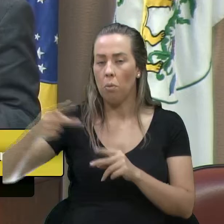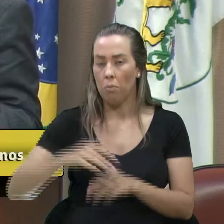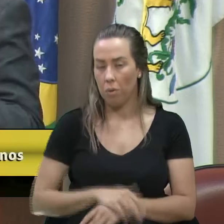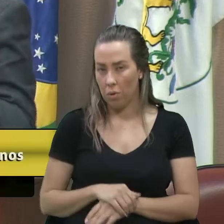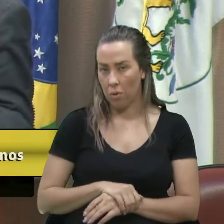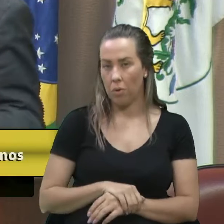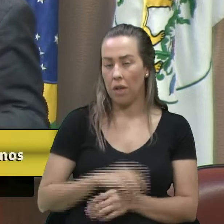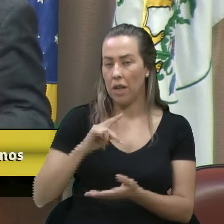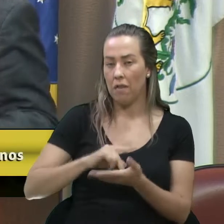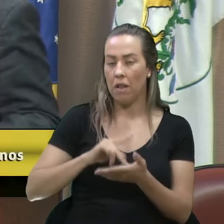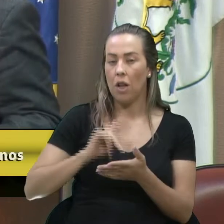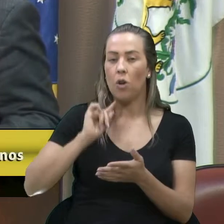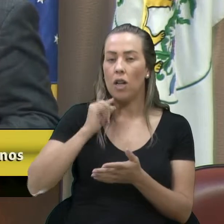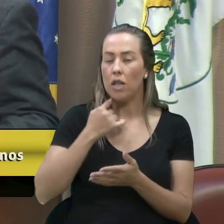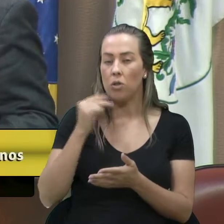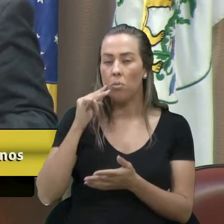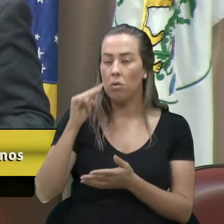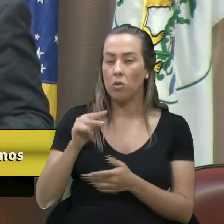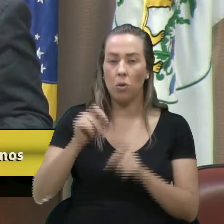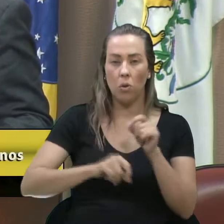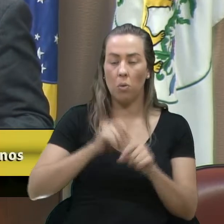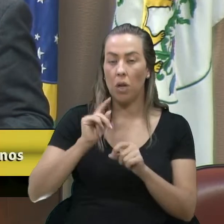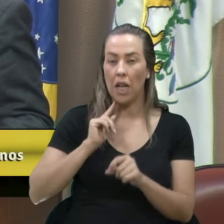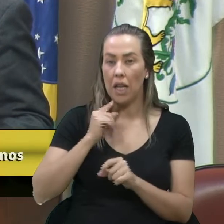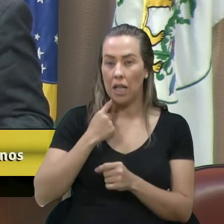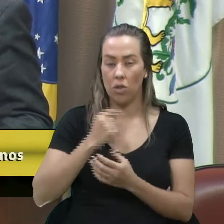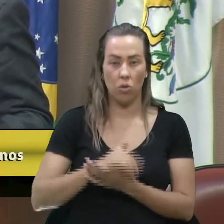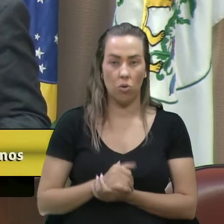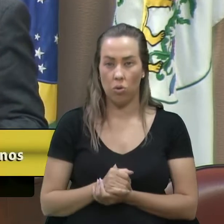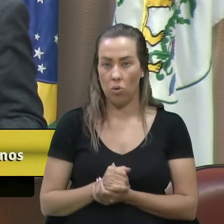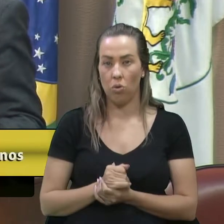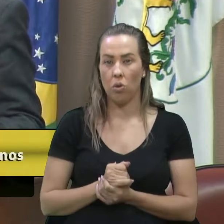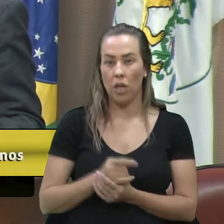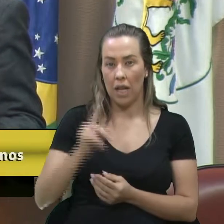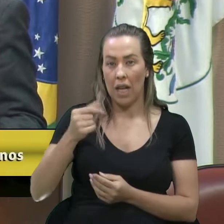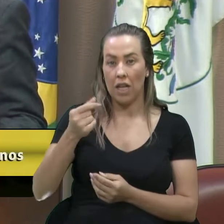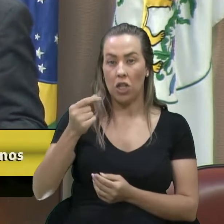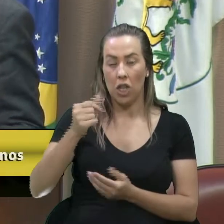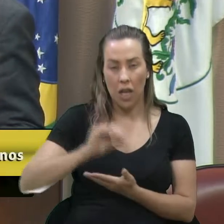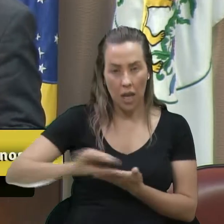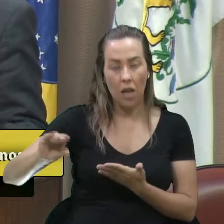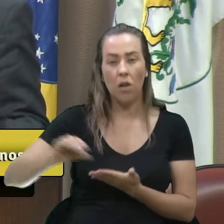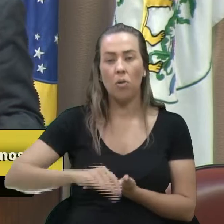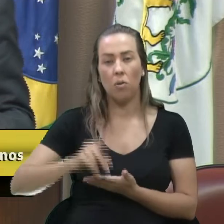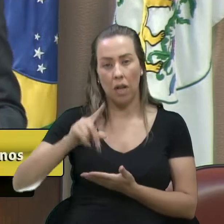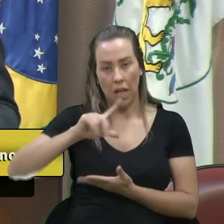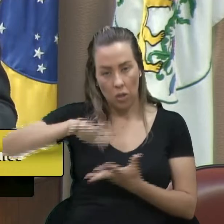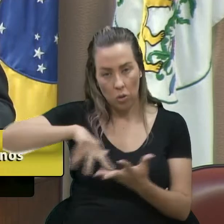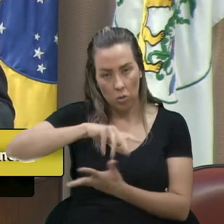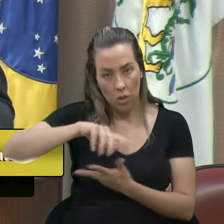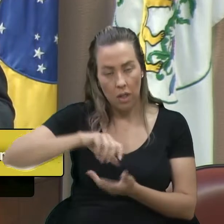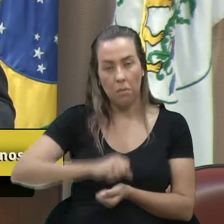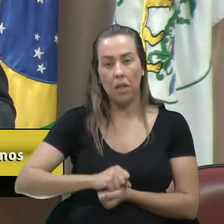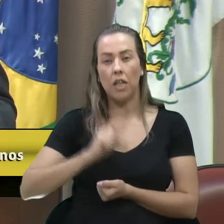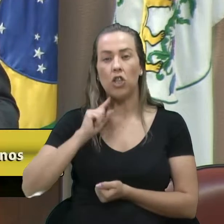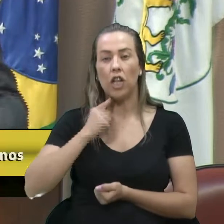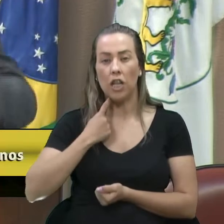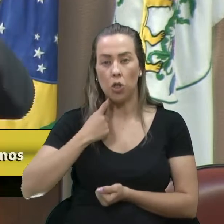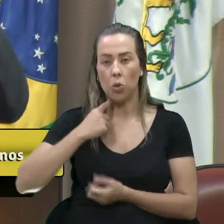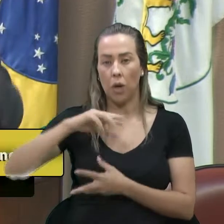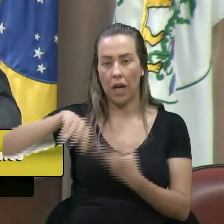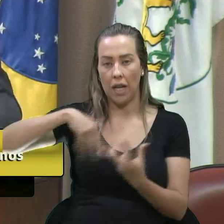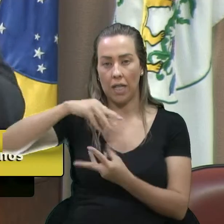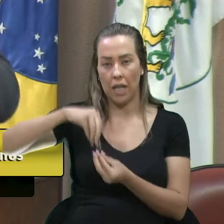lixo não pode ser visto, vereador Fantinel, como lixo. Ele é renda, ele é sustentabilidade, ele